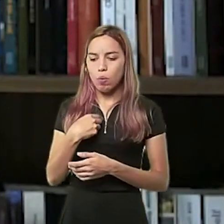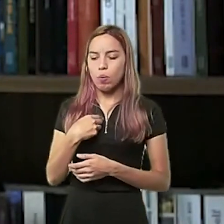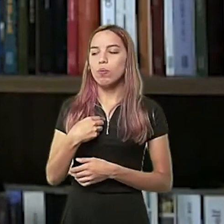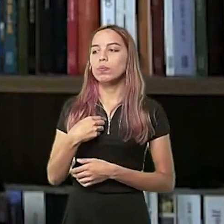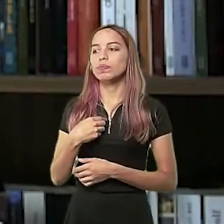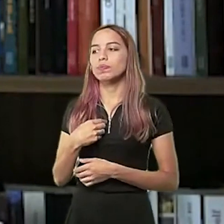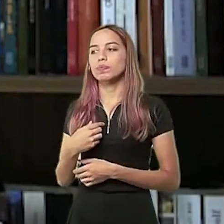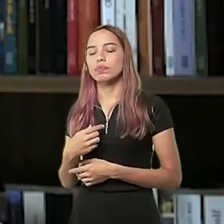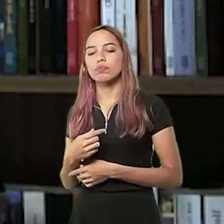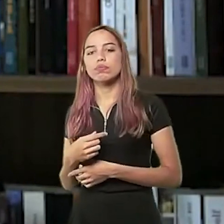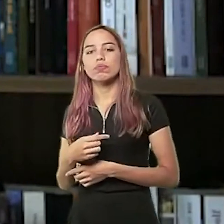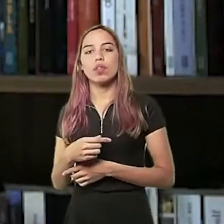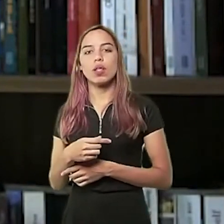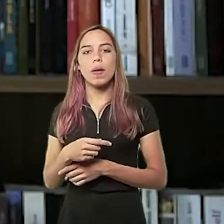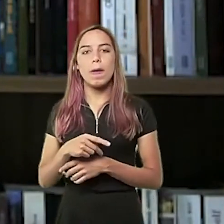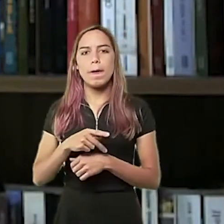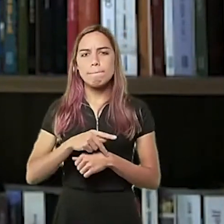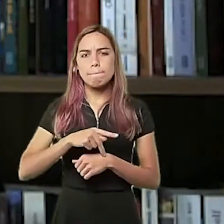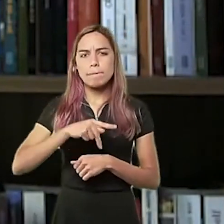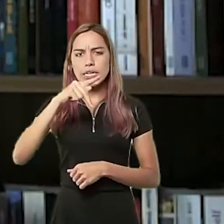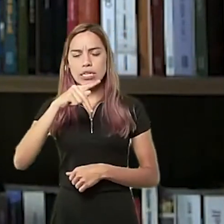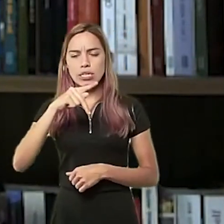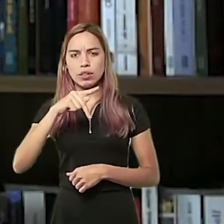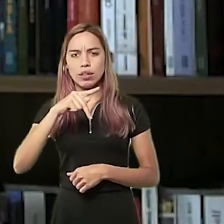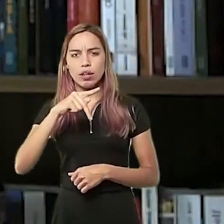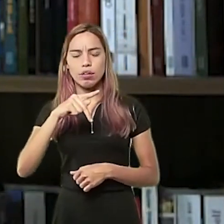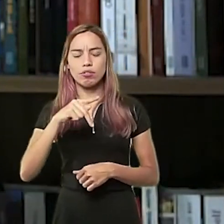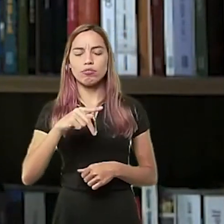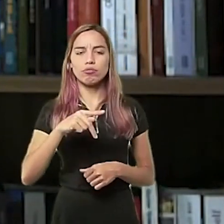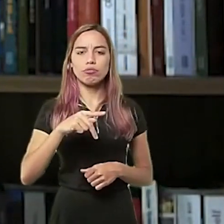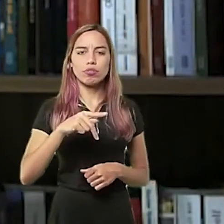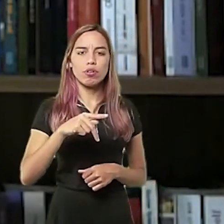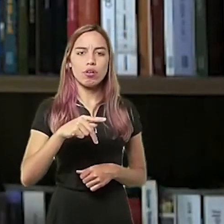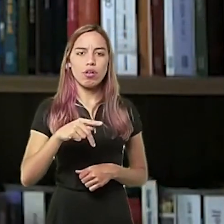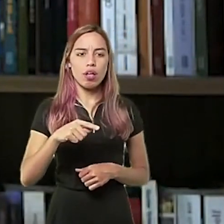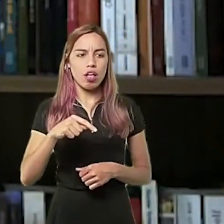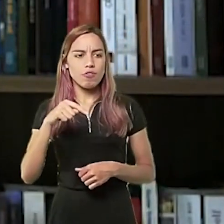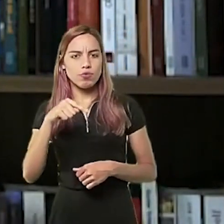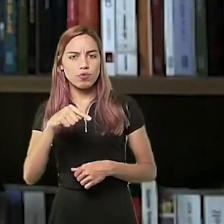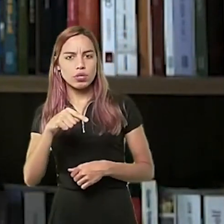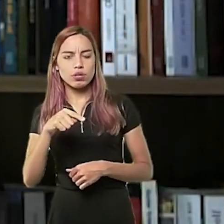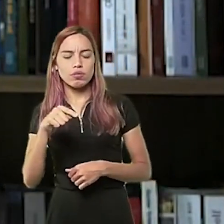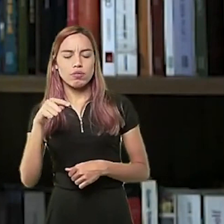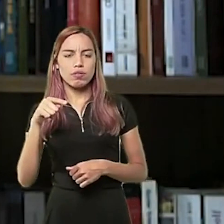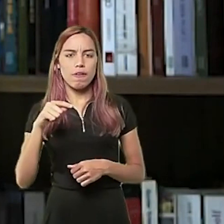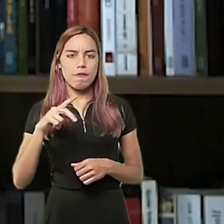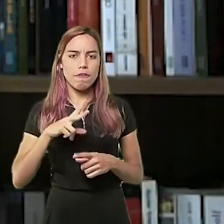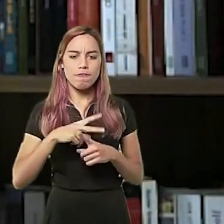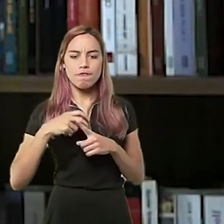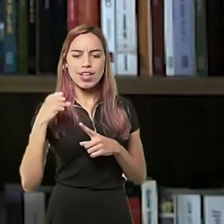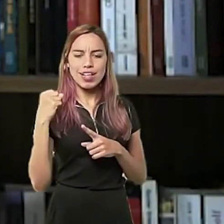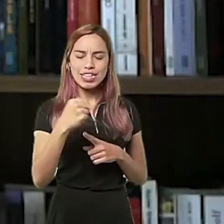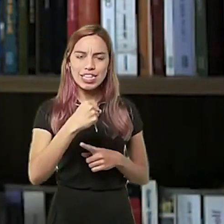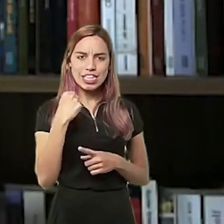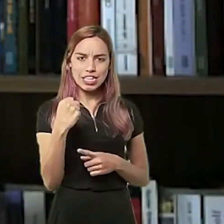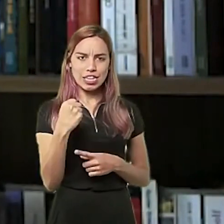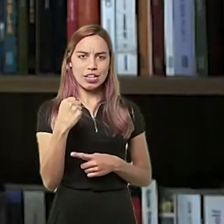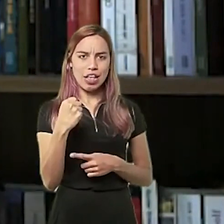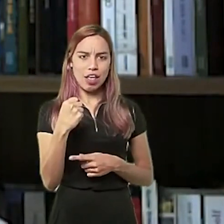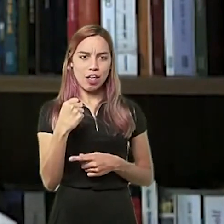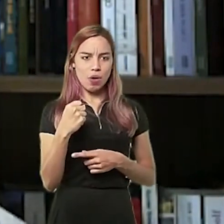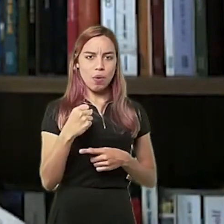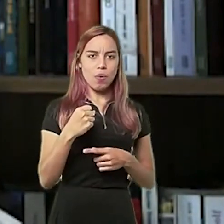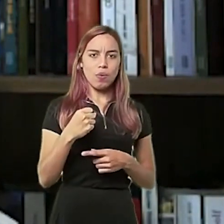Prêmio Leia, você é o autor de Torturado, foi o livro vencedor. Eu lembro que não lembro mais de muita coisa, porque eu quase não